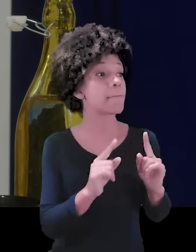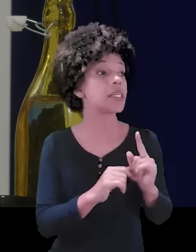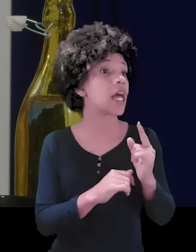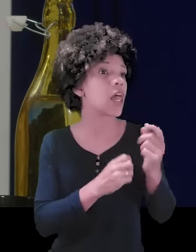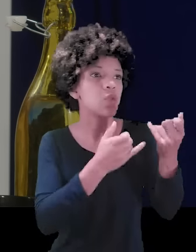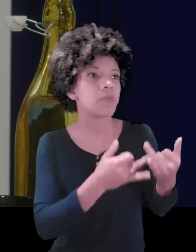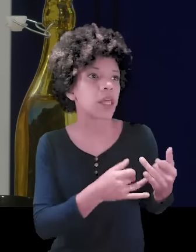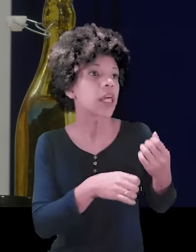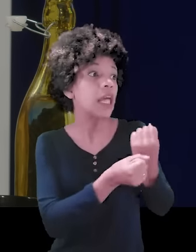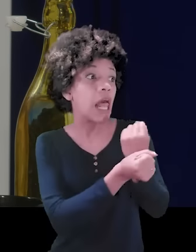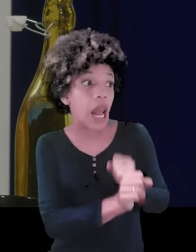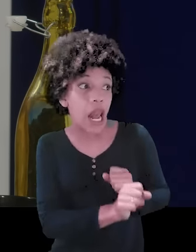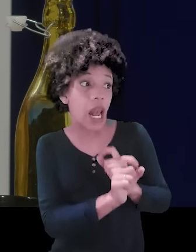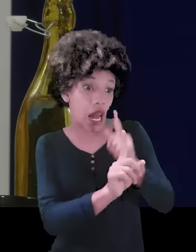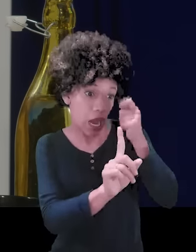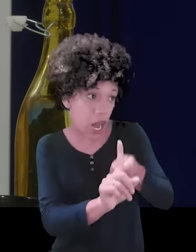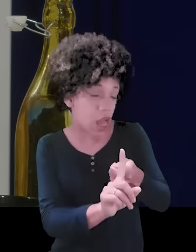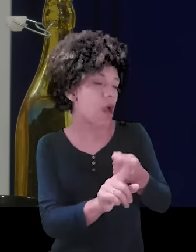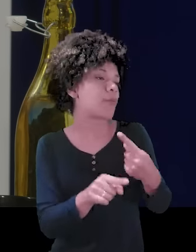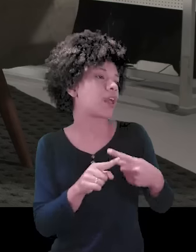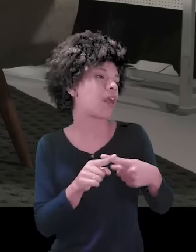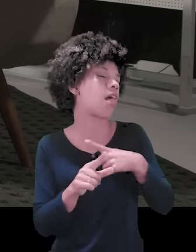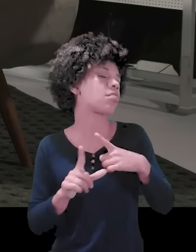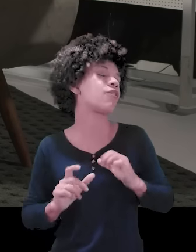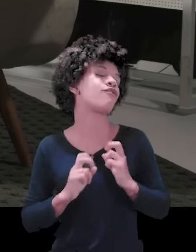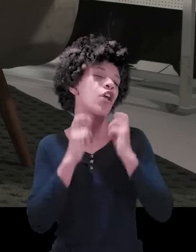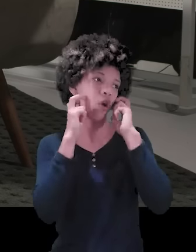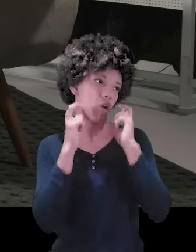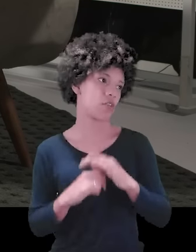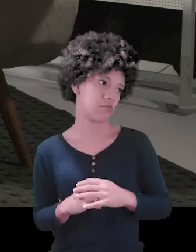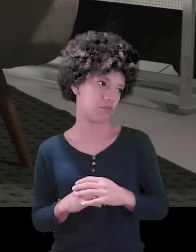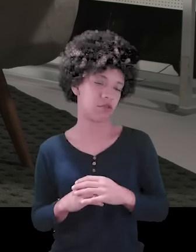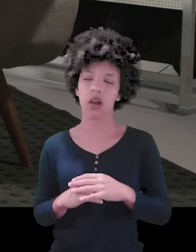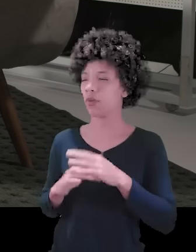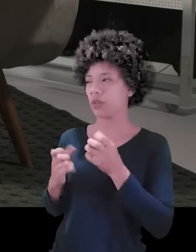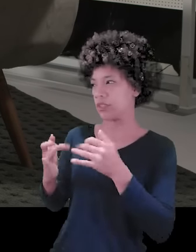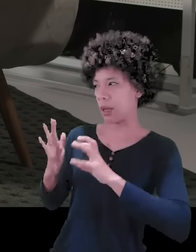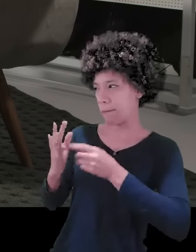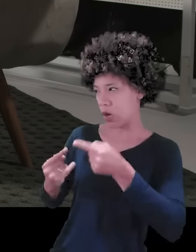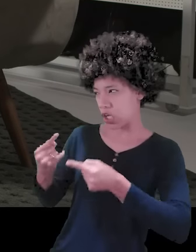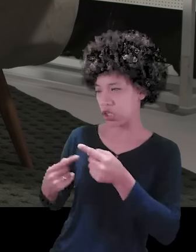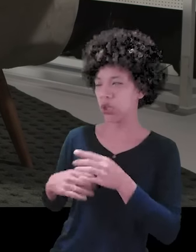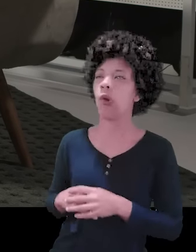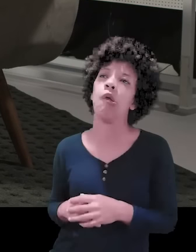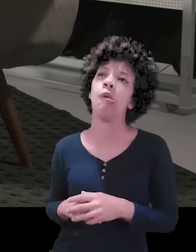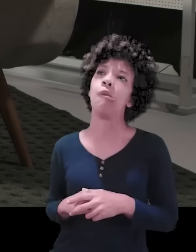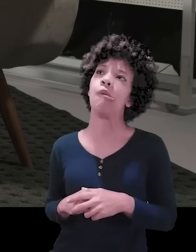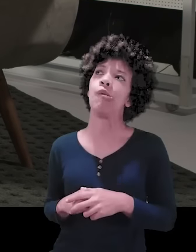ela não conta que ela tá sendo explorado pela tem vergonha Ah entendeu quando você fala de político é